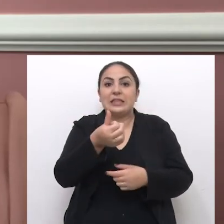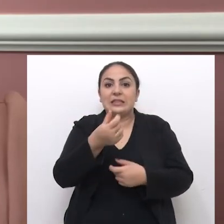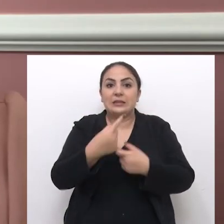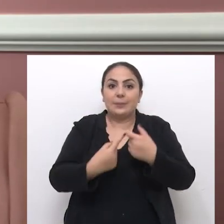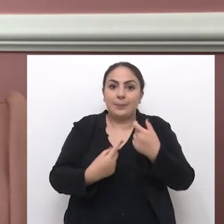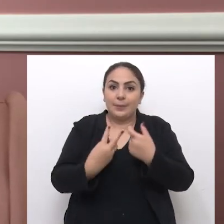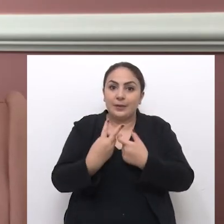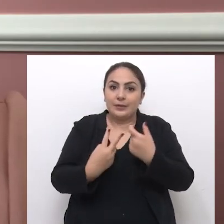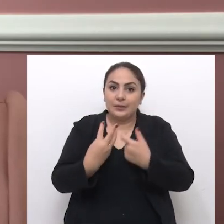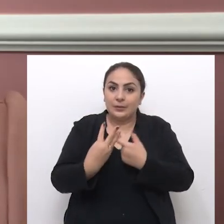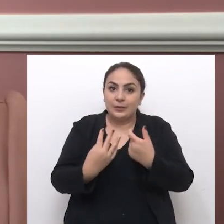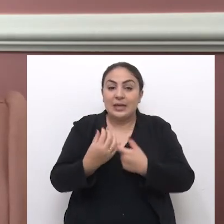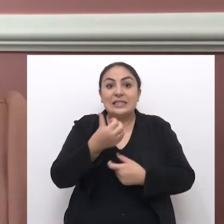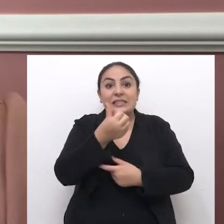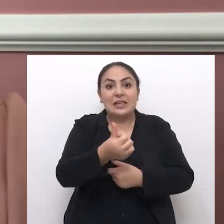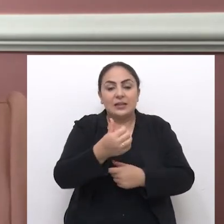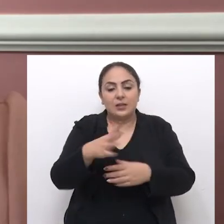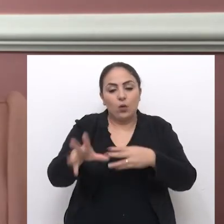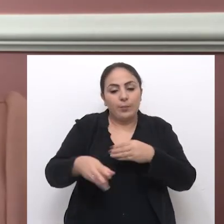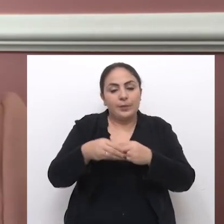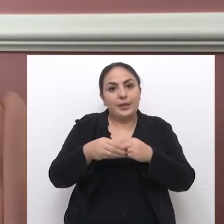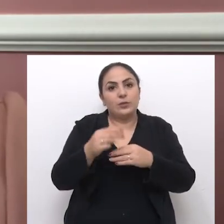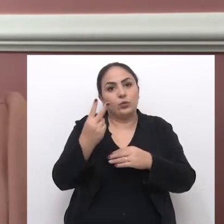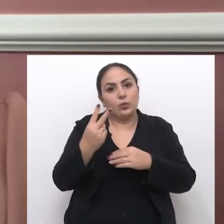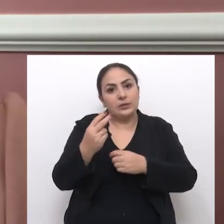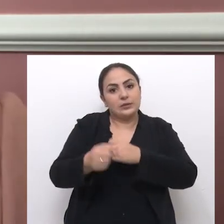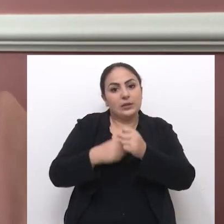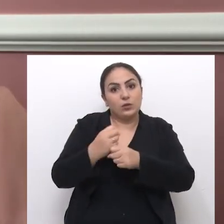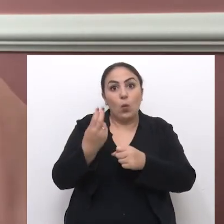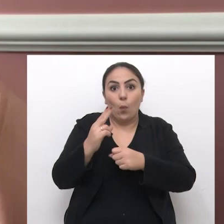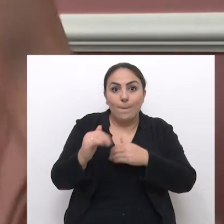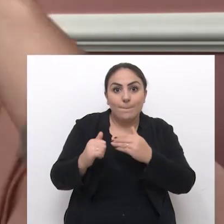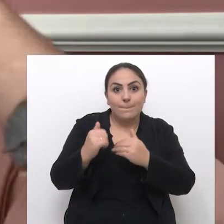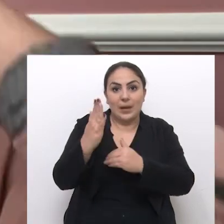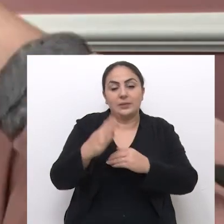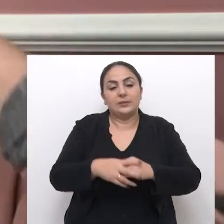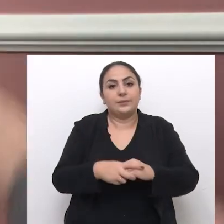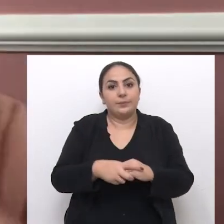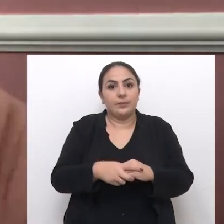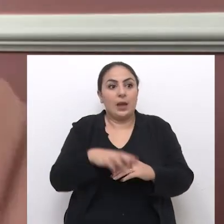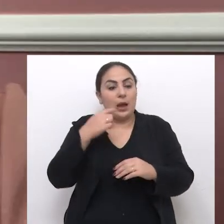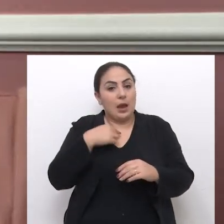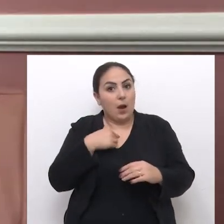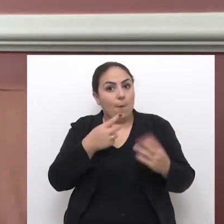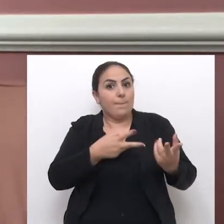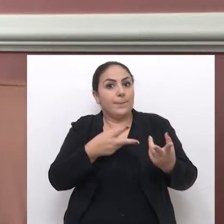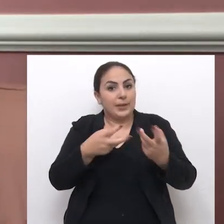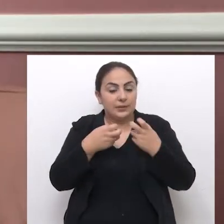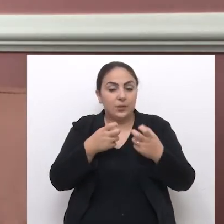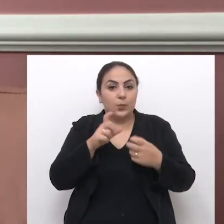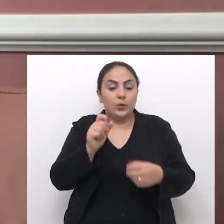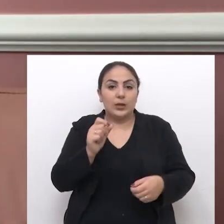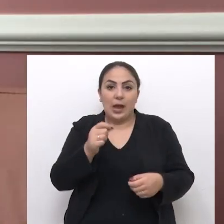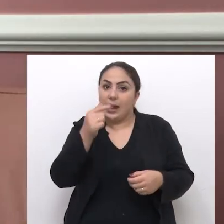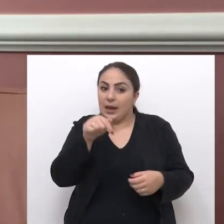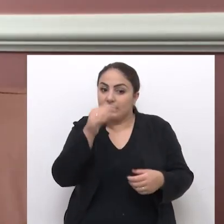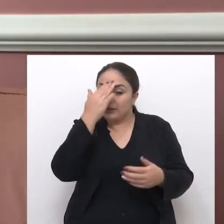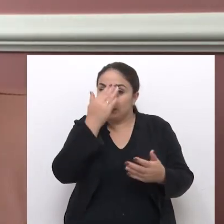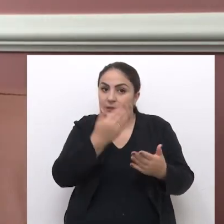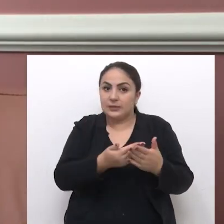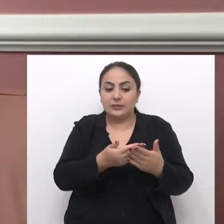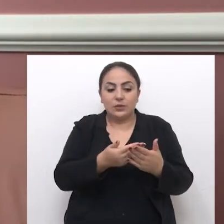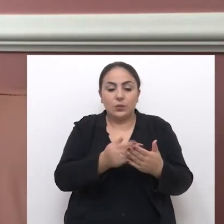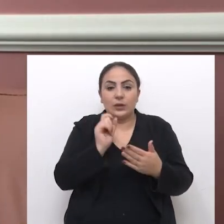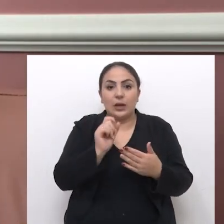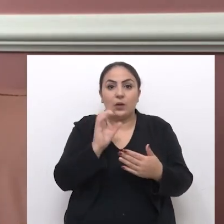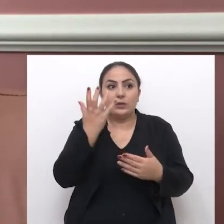por 6 meses, né, e complementado até 2 anos ou mais. O que eu percebo é que essa